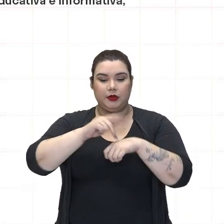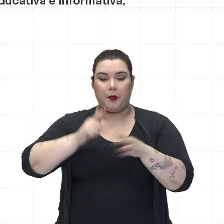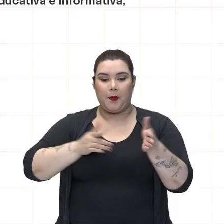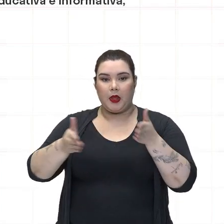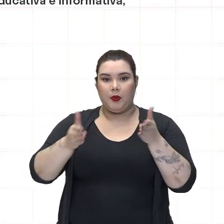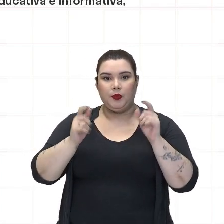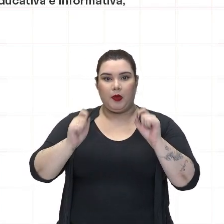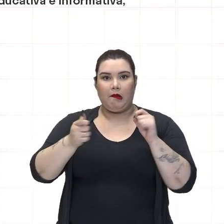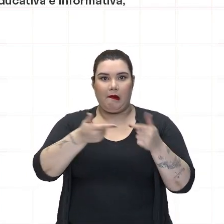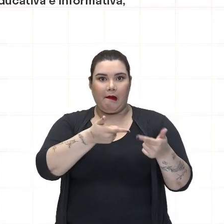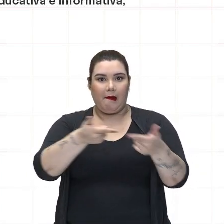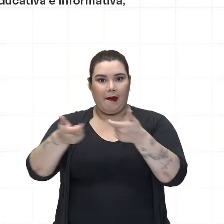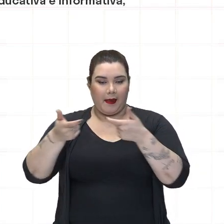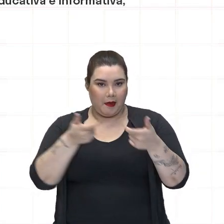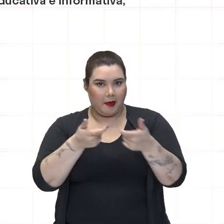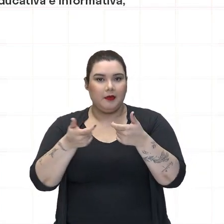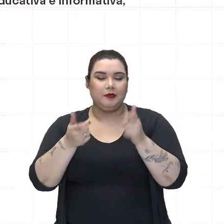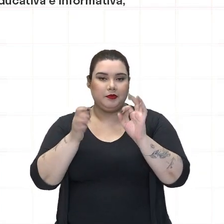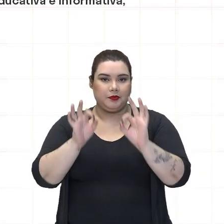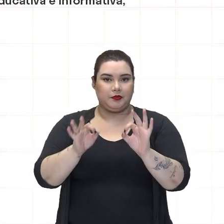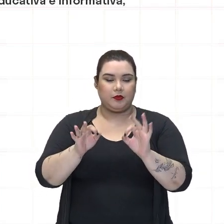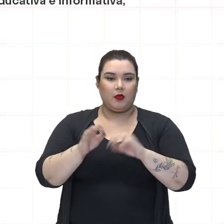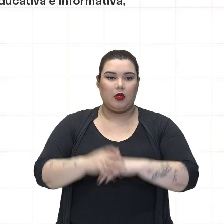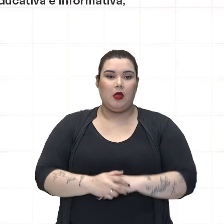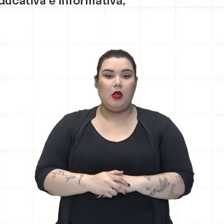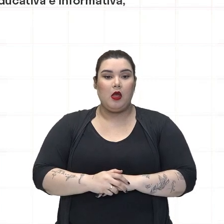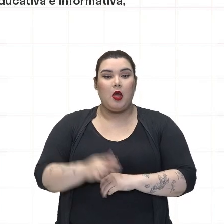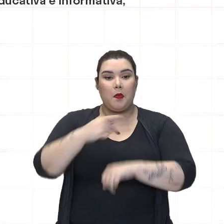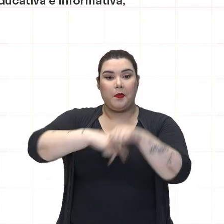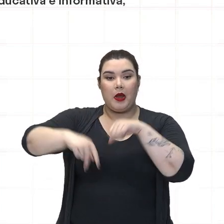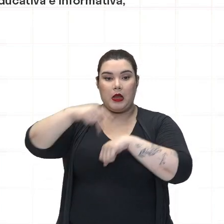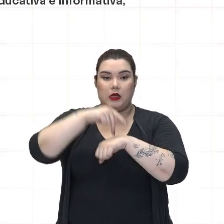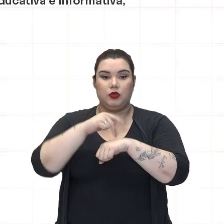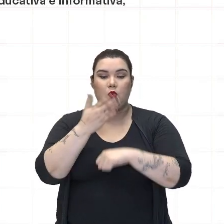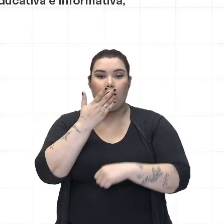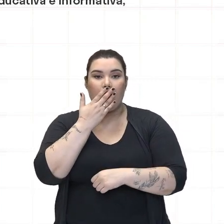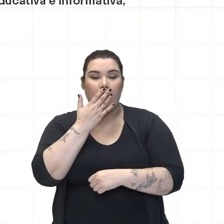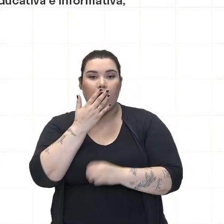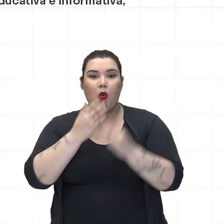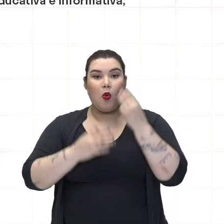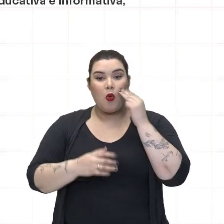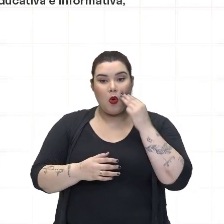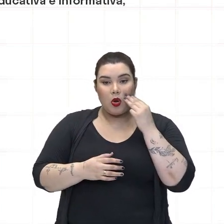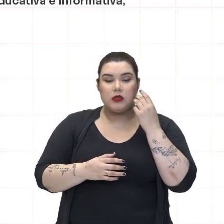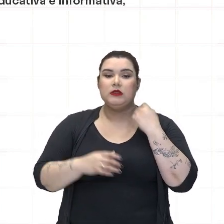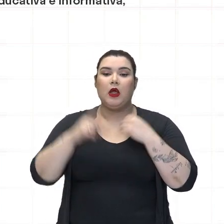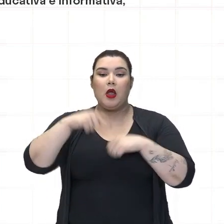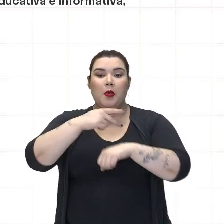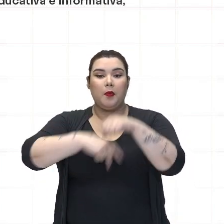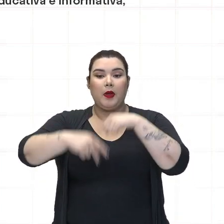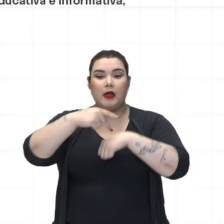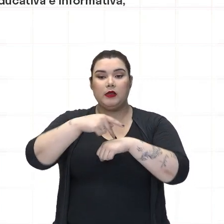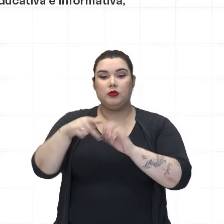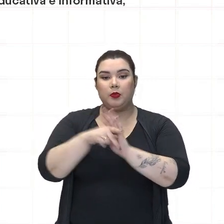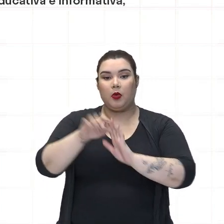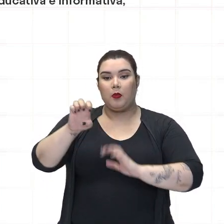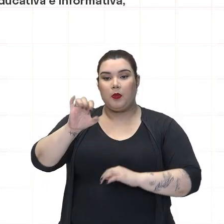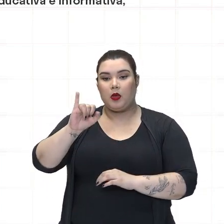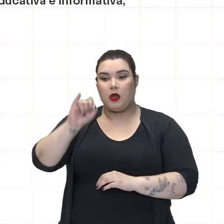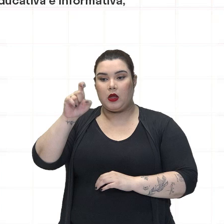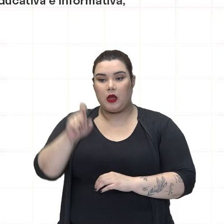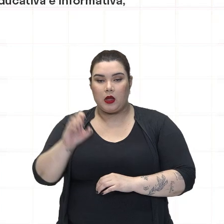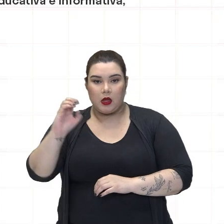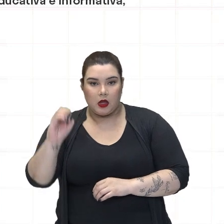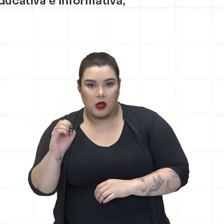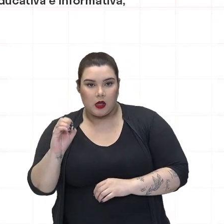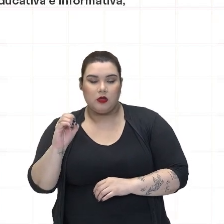Os países em rosa eram os países do eixo, né? Os parceiros da Alemanha nazista, que estava lá, né? Tentou ocupar,